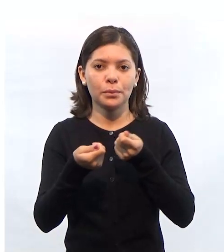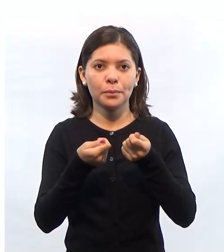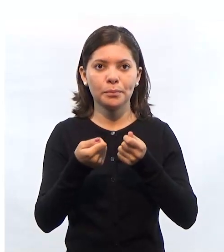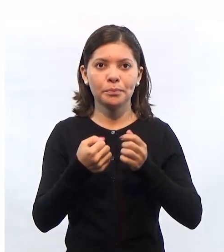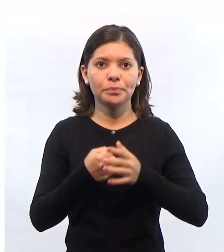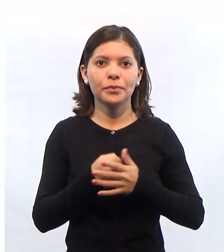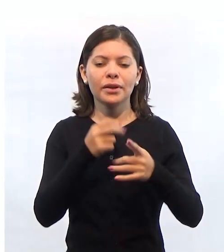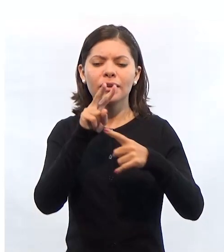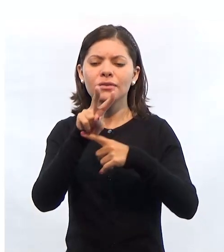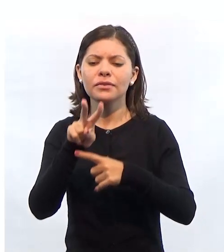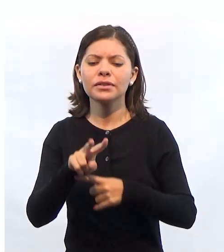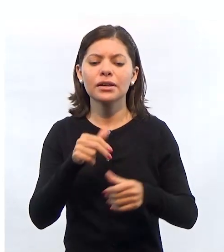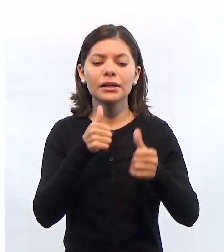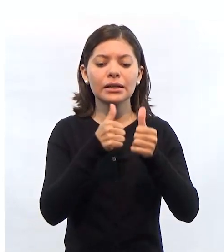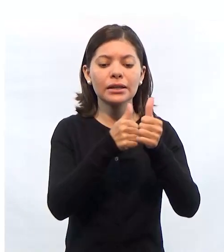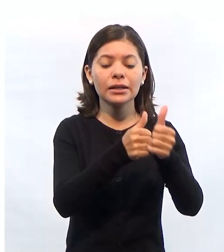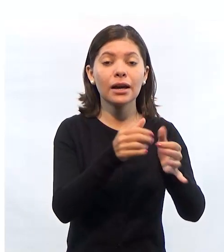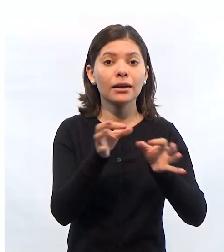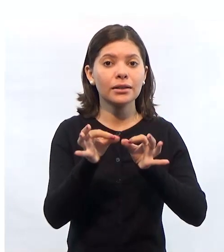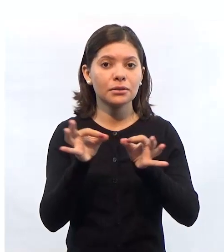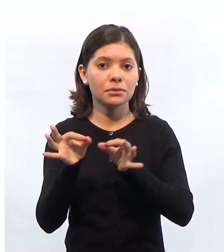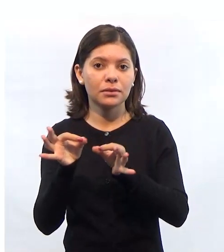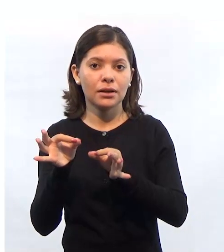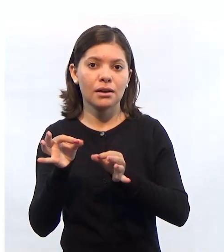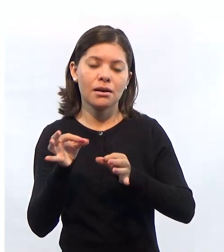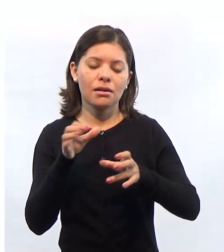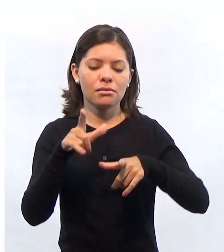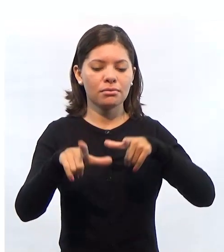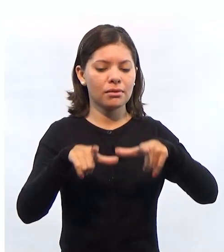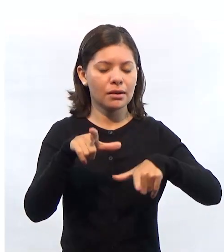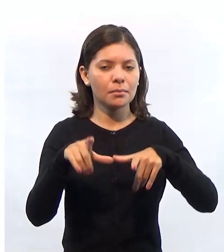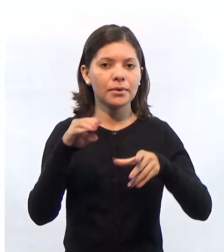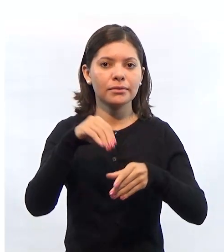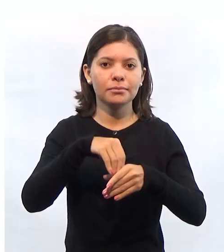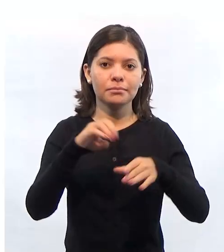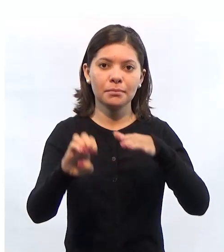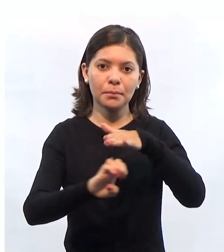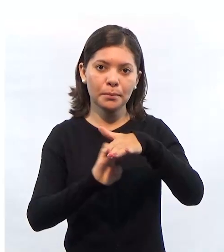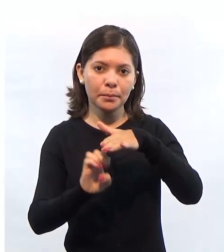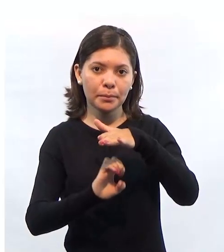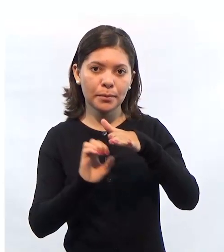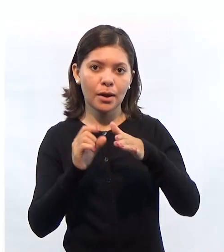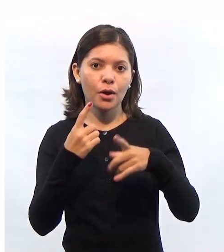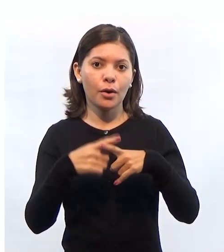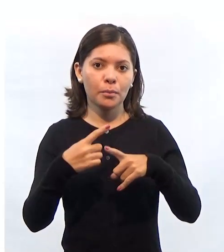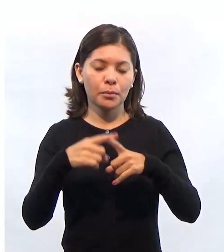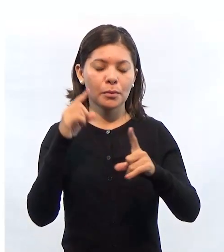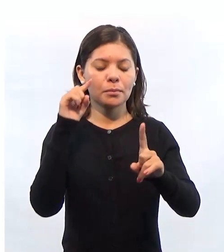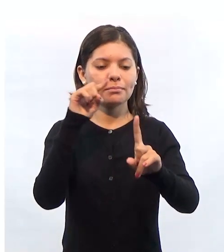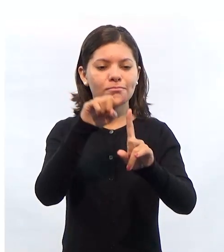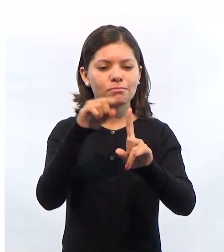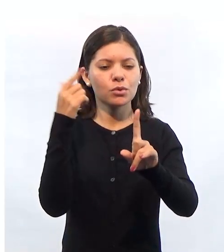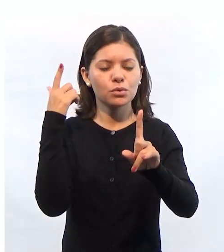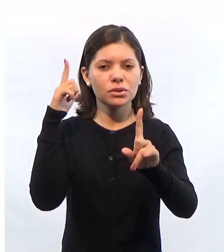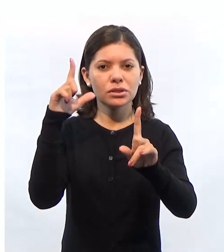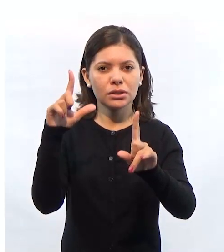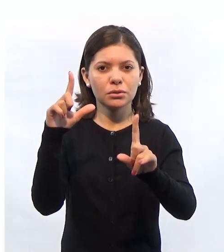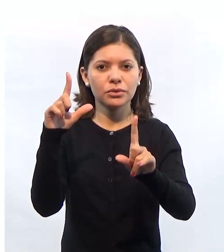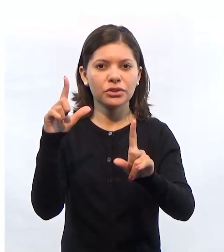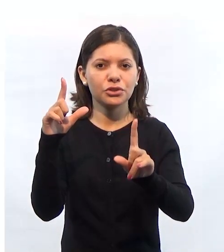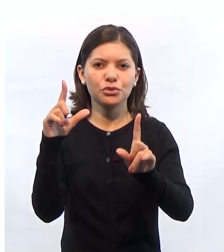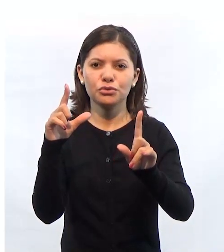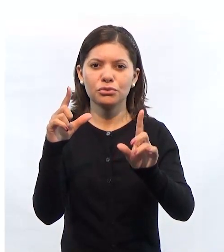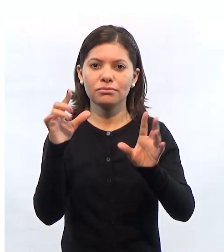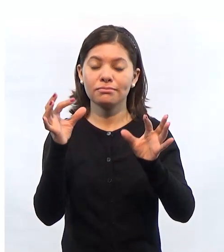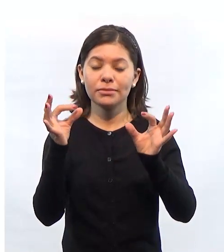ele Visa guiar e regular as atividades da empresa a pedir alcançar os objetivos que